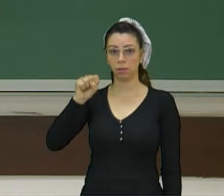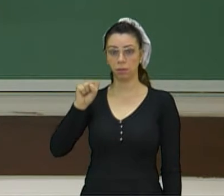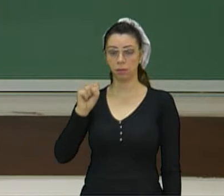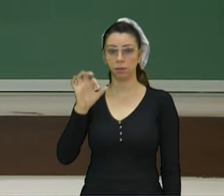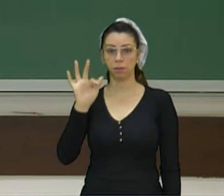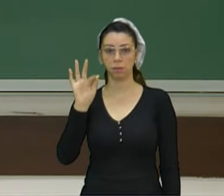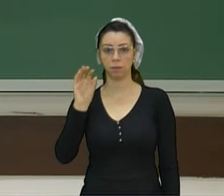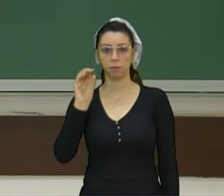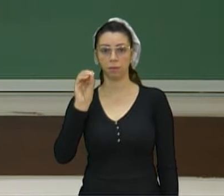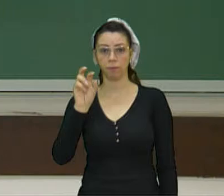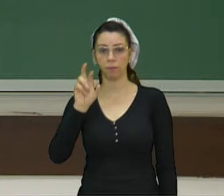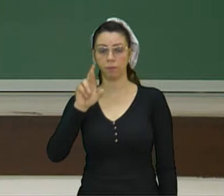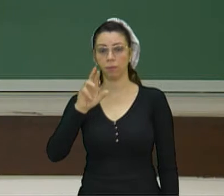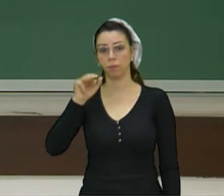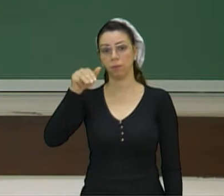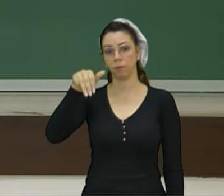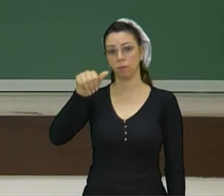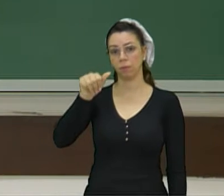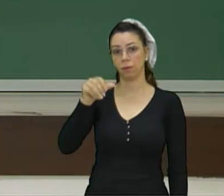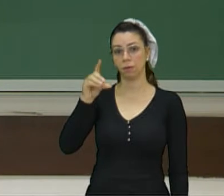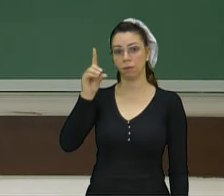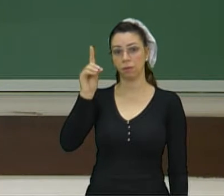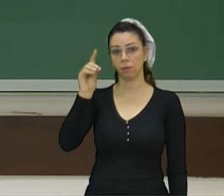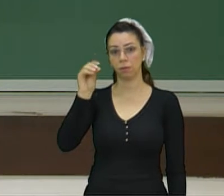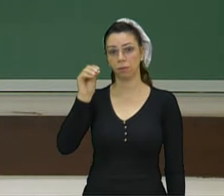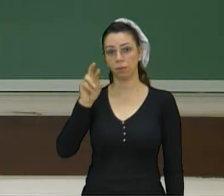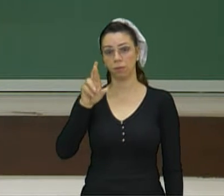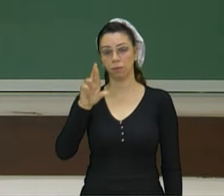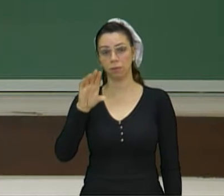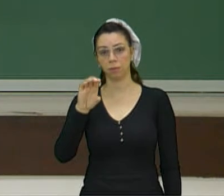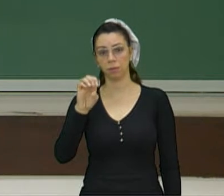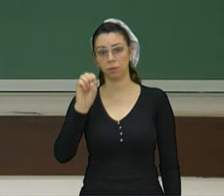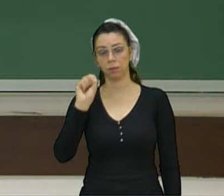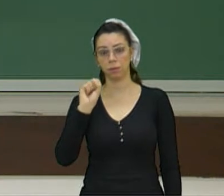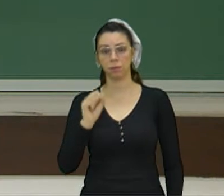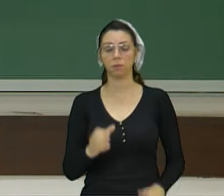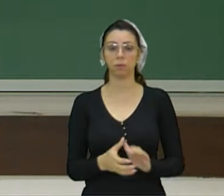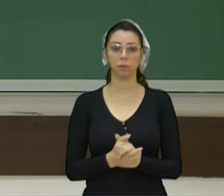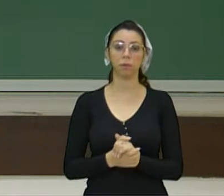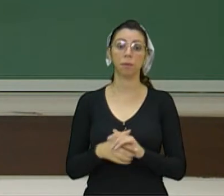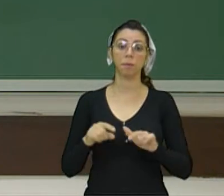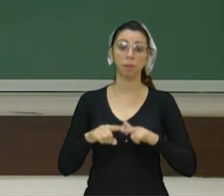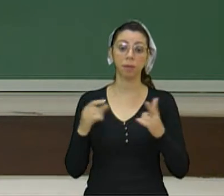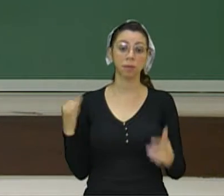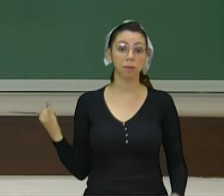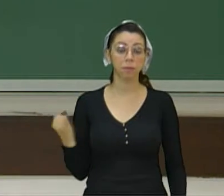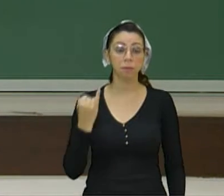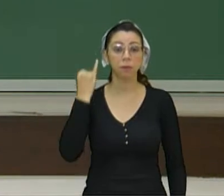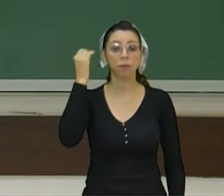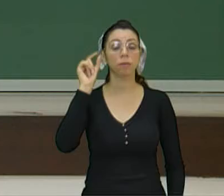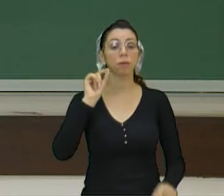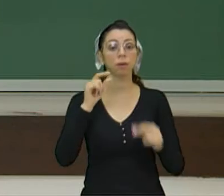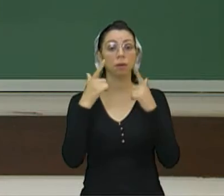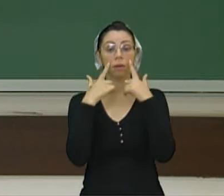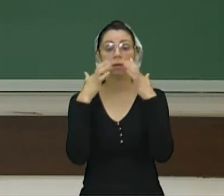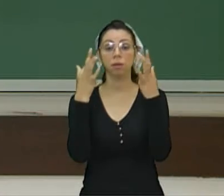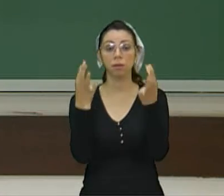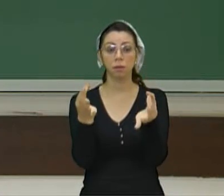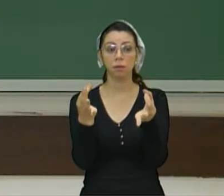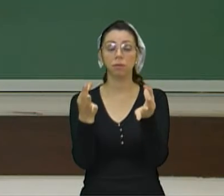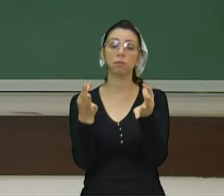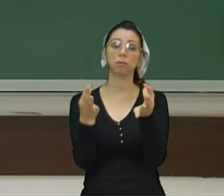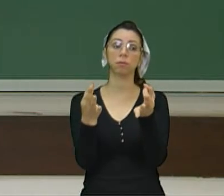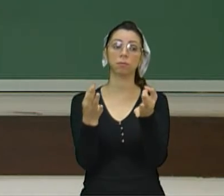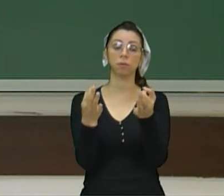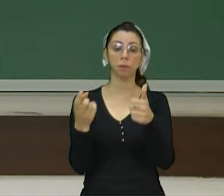a gente estiver vendo lá para frente os transformadores. Mas é importante aqui, eu quis chamar a atenção